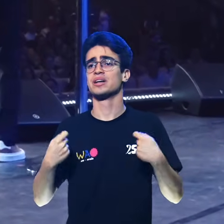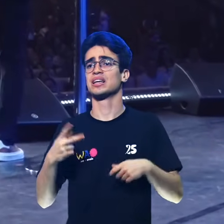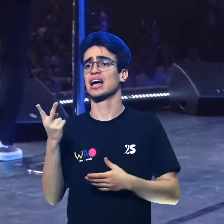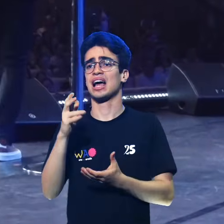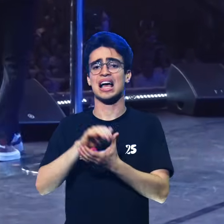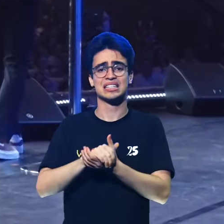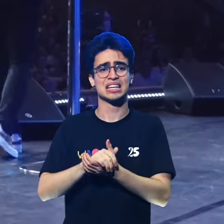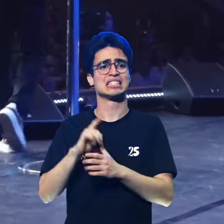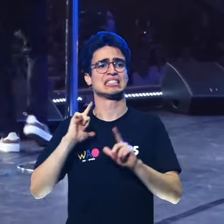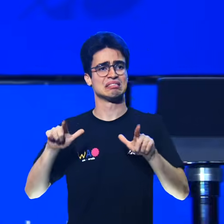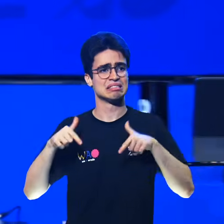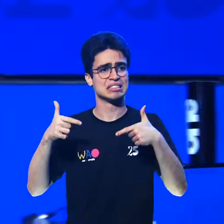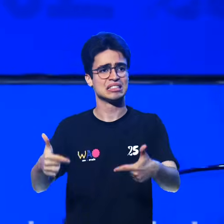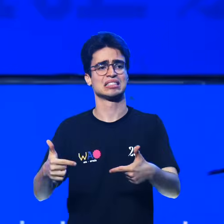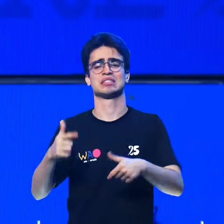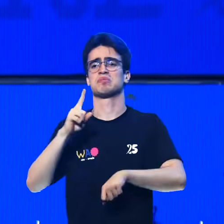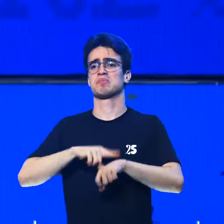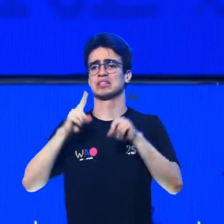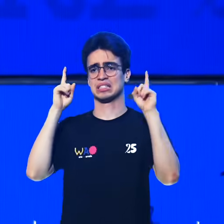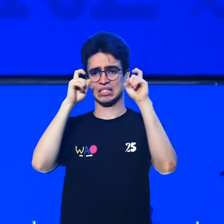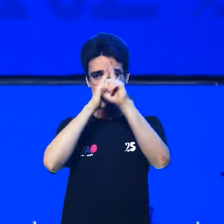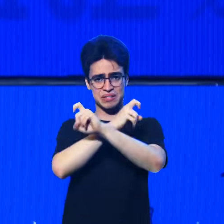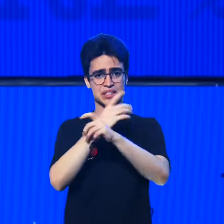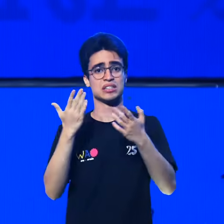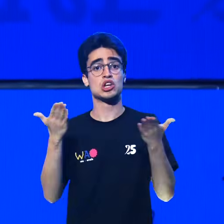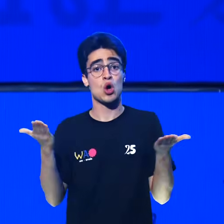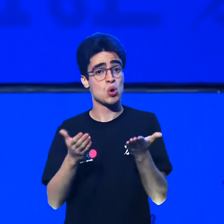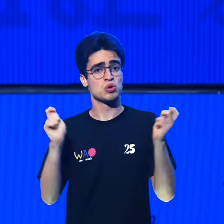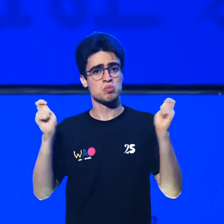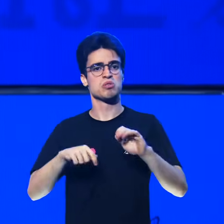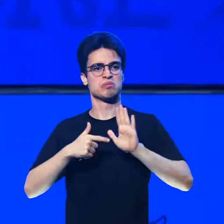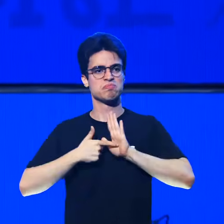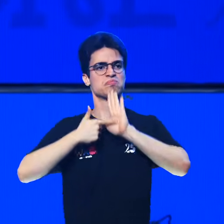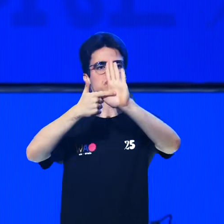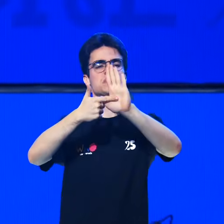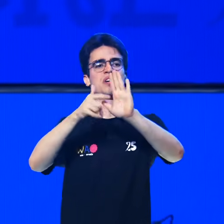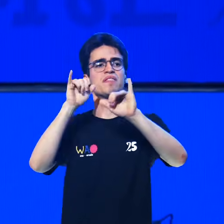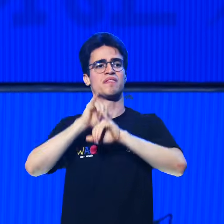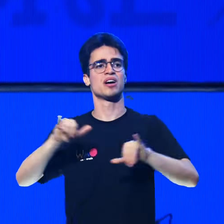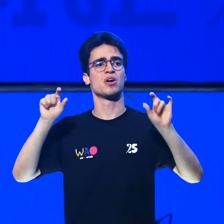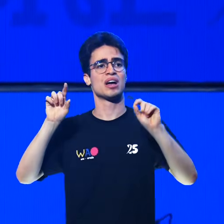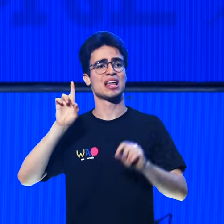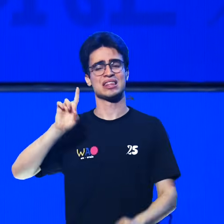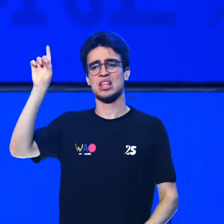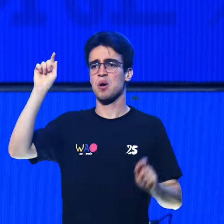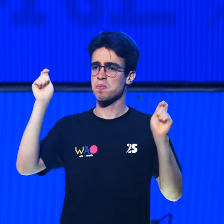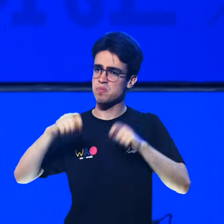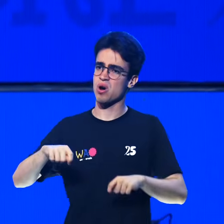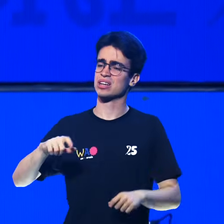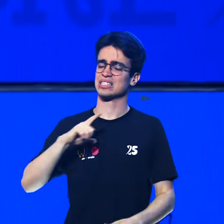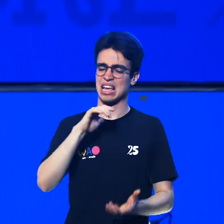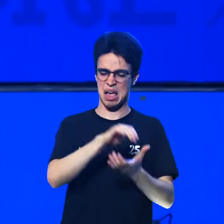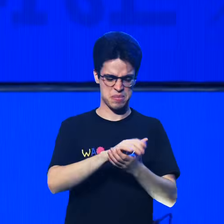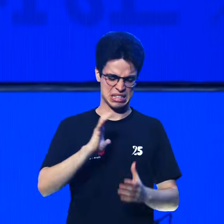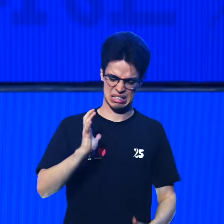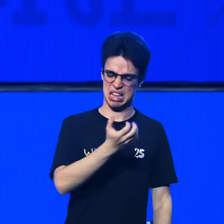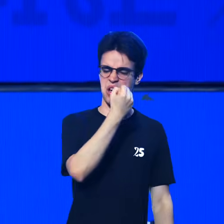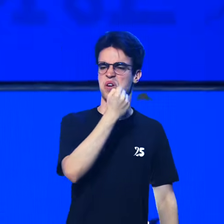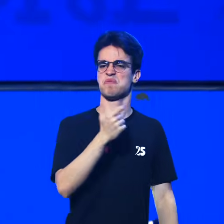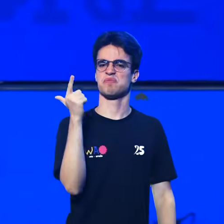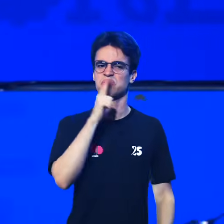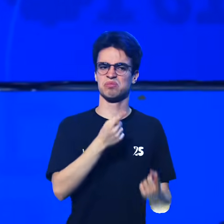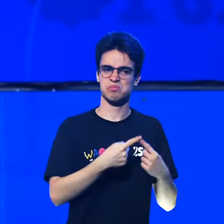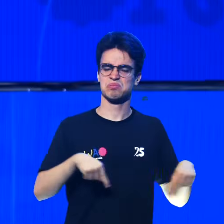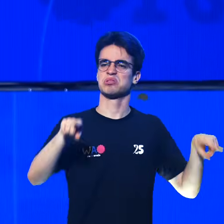lutas, batalhas, e que hoje podem levantar uma bandeira dizendo, olha, só Deus pode salvar um casamento. O movimento